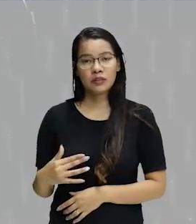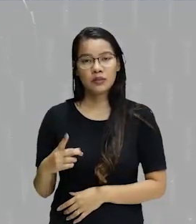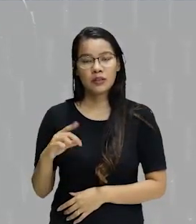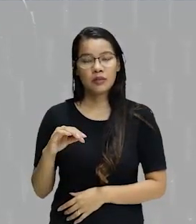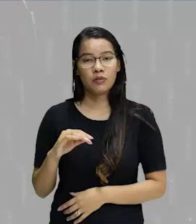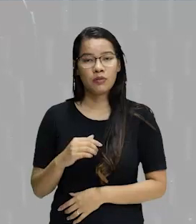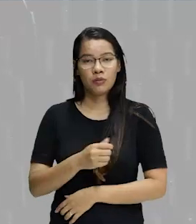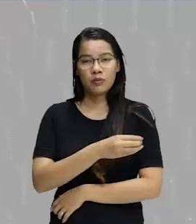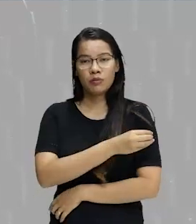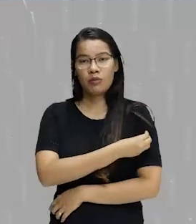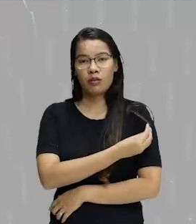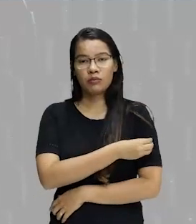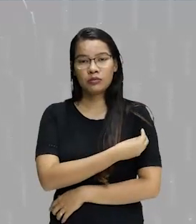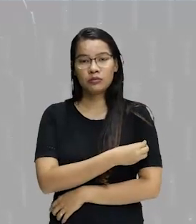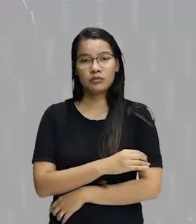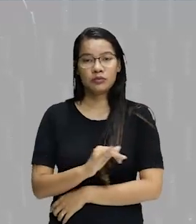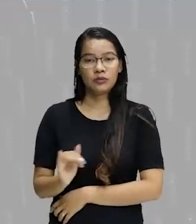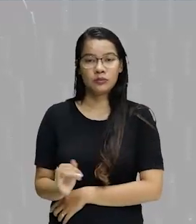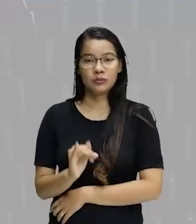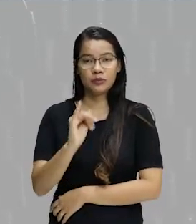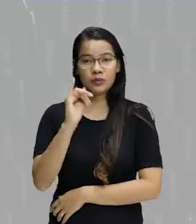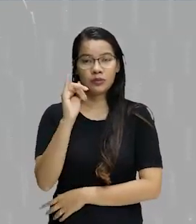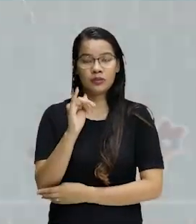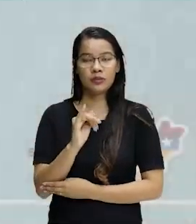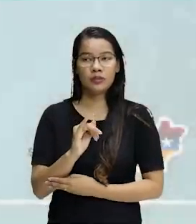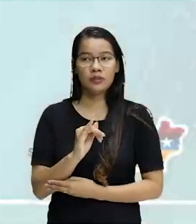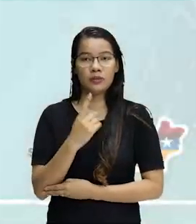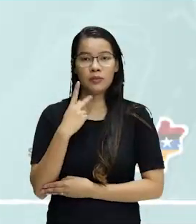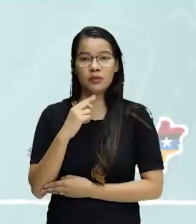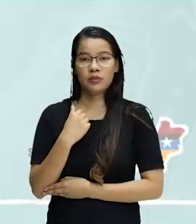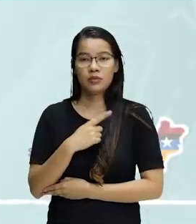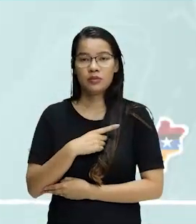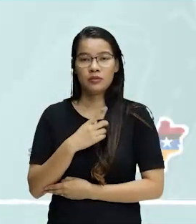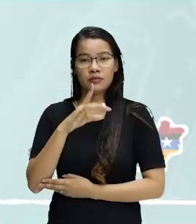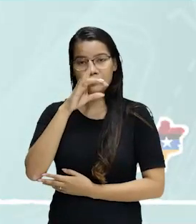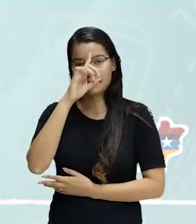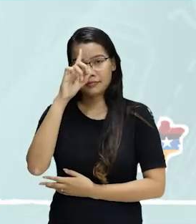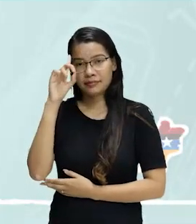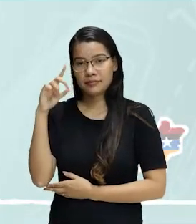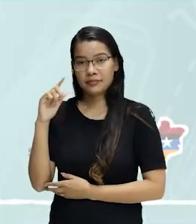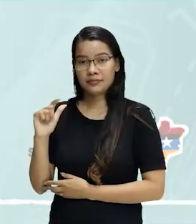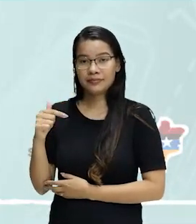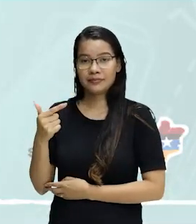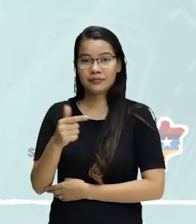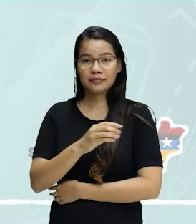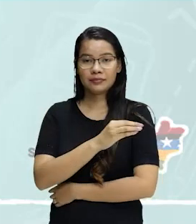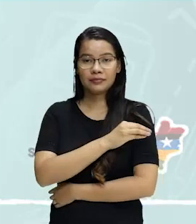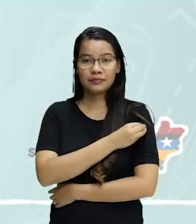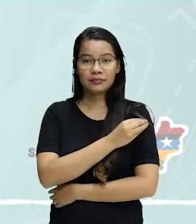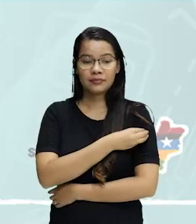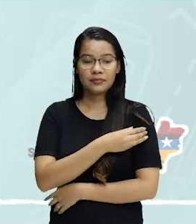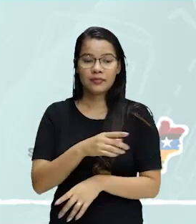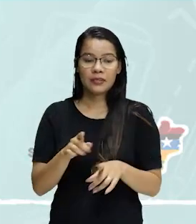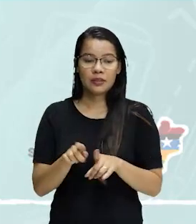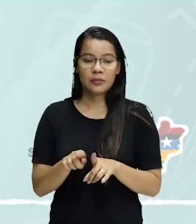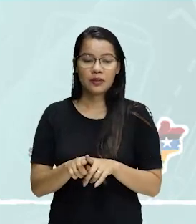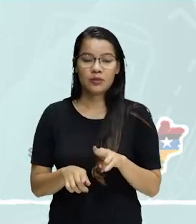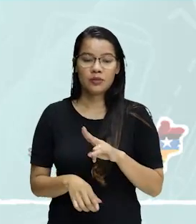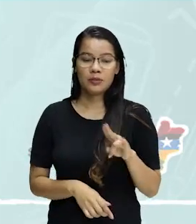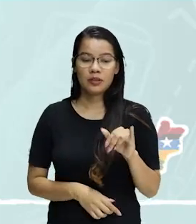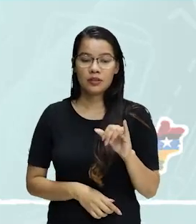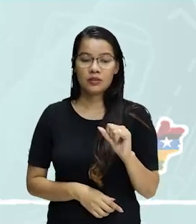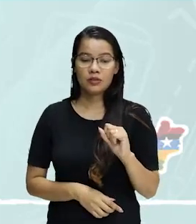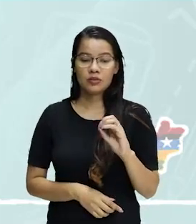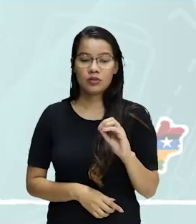um álcool extremamente importante para o nosso dia a dia. Um outro álcool é o álcool isopropílico